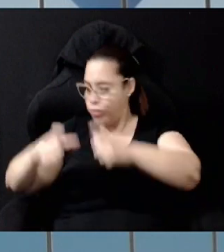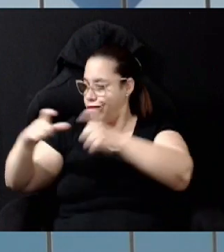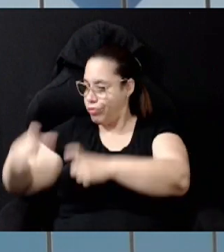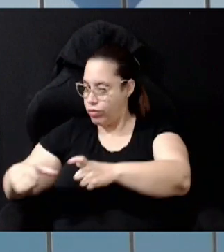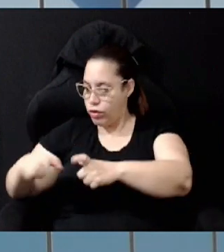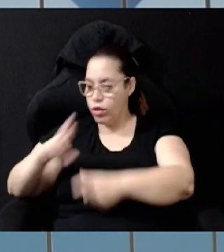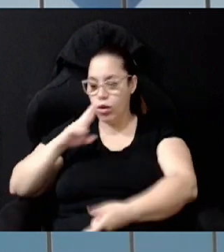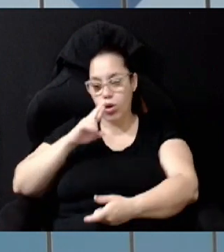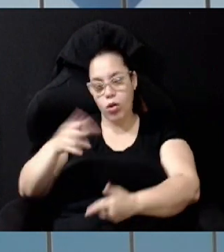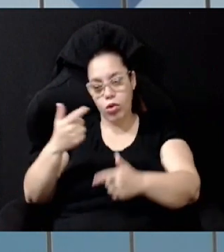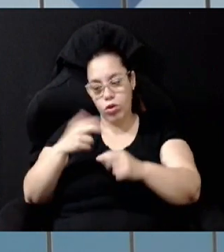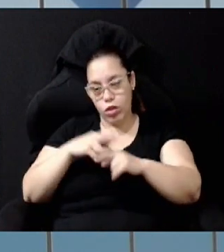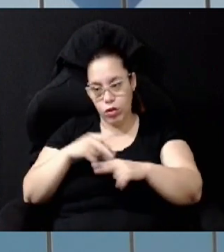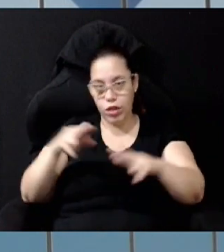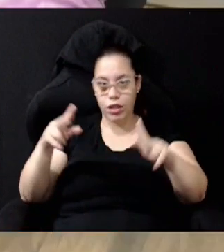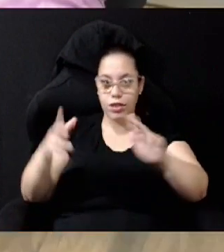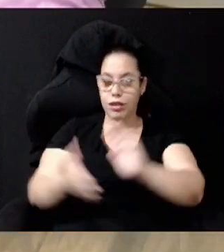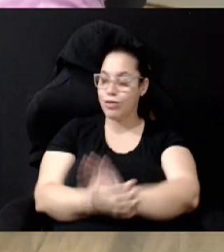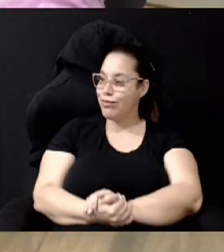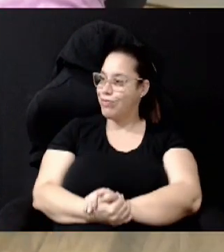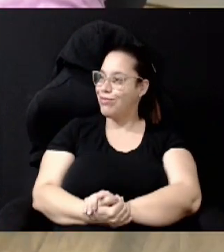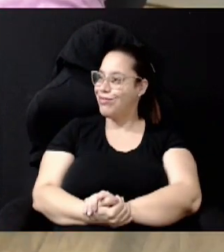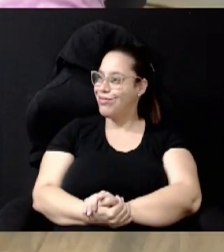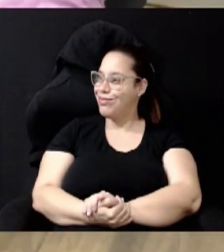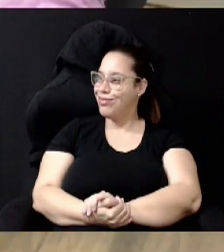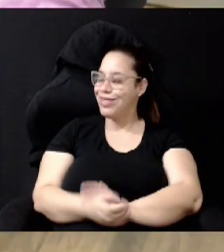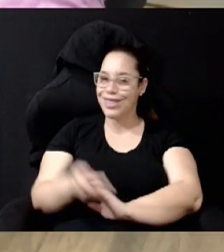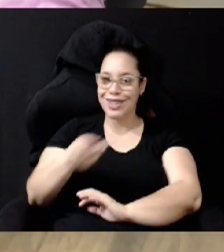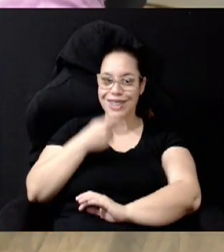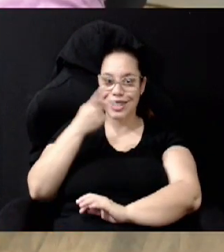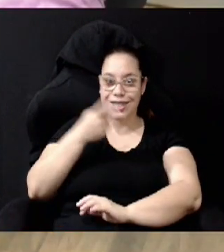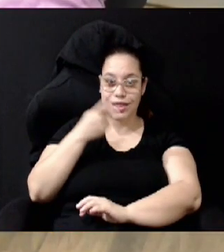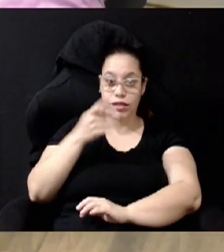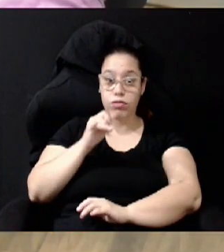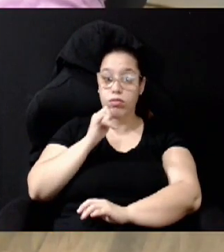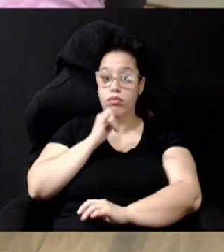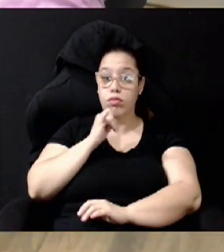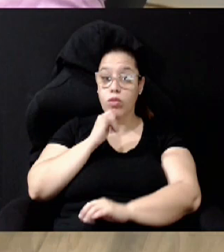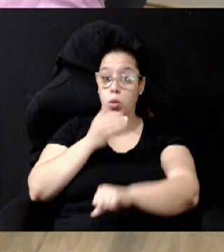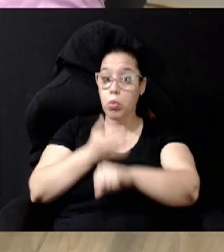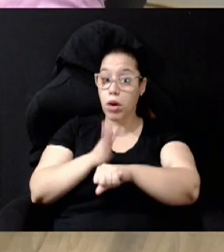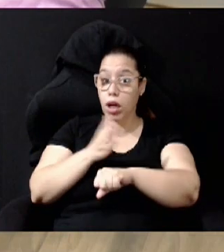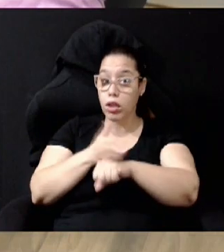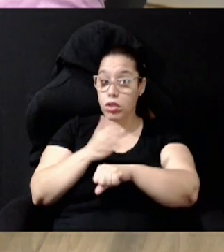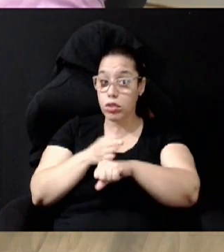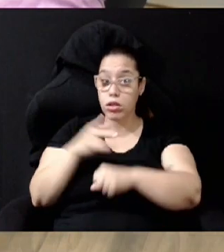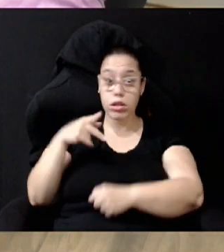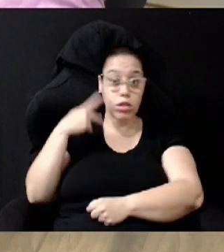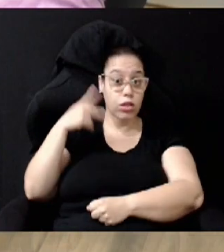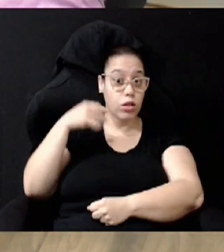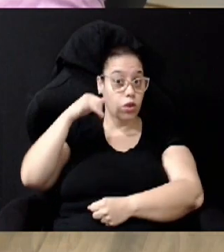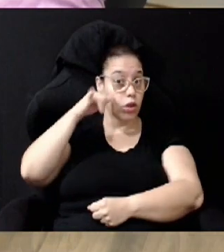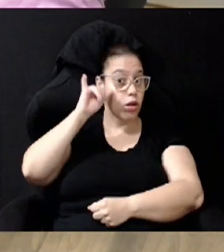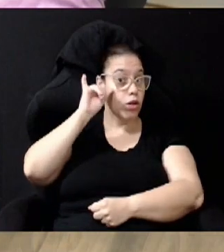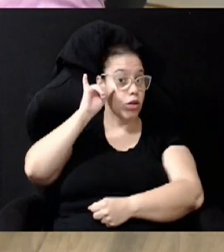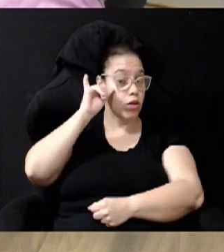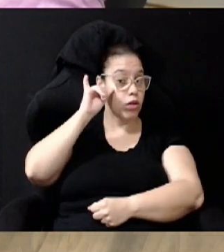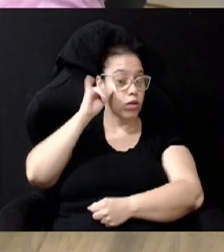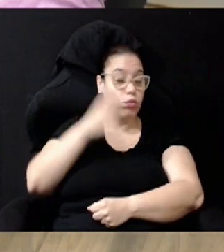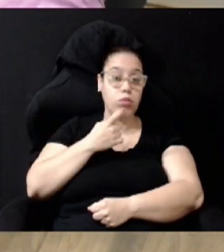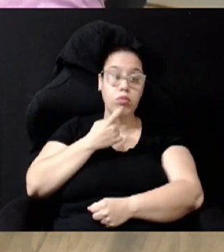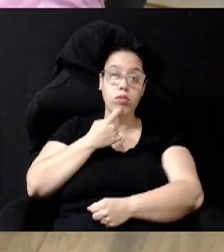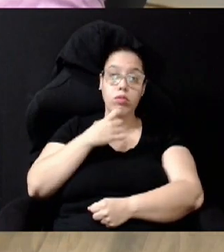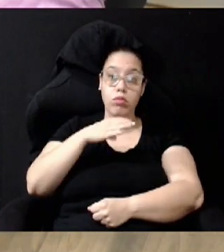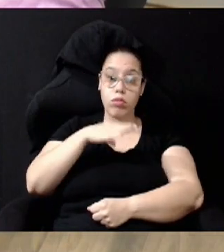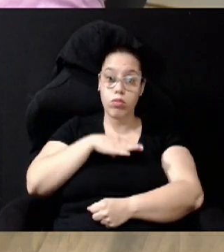diferente. Para falarmos em exemplos práticos, vereador Paulo Búfalo, para a cidade de Campinas, o que